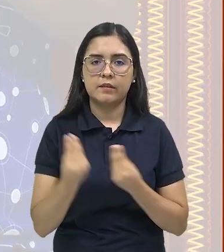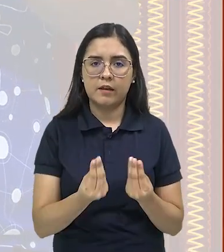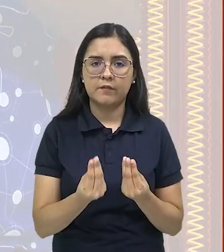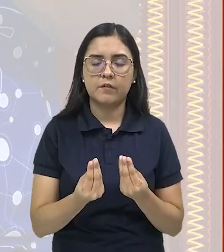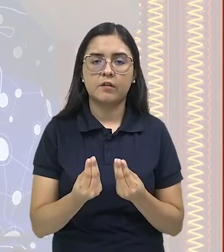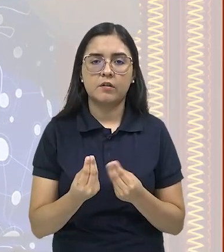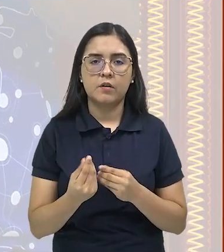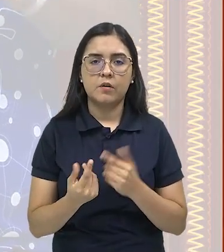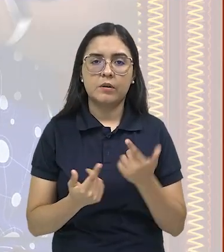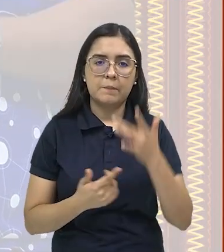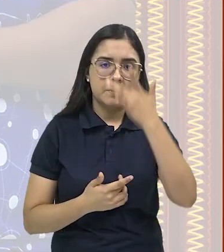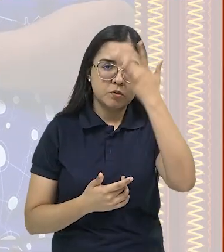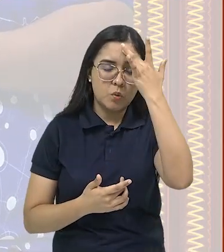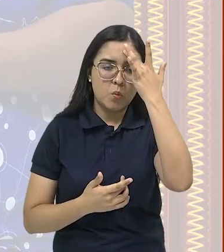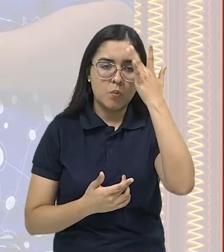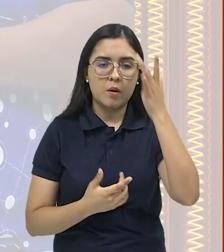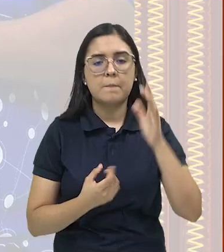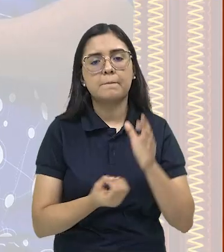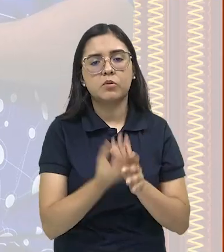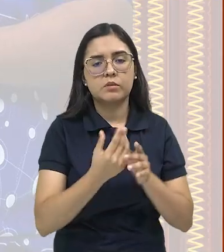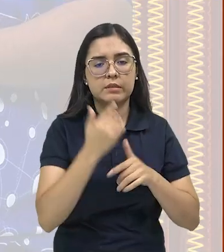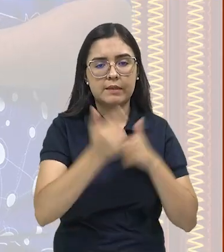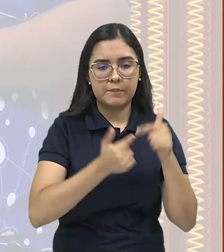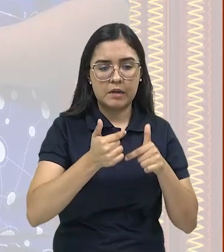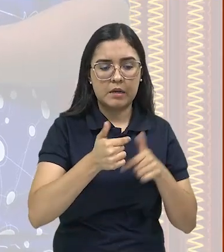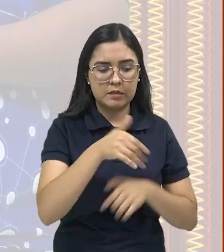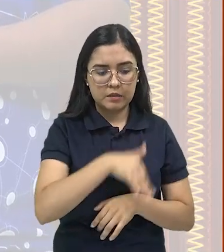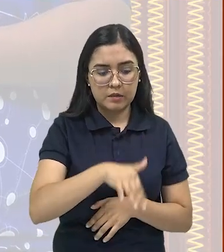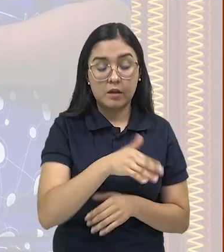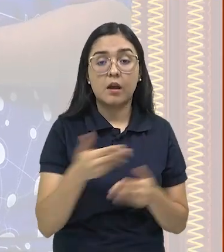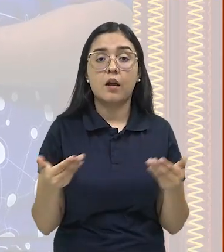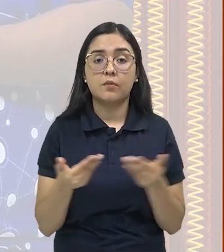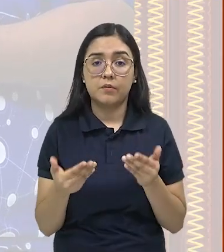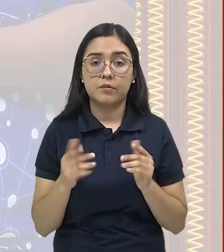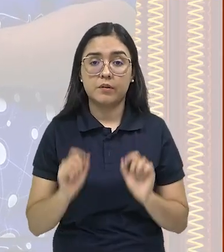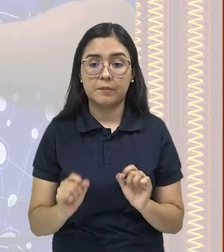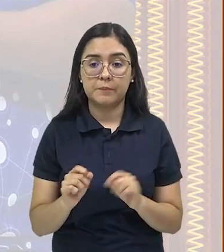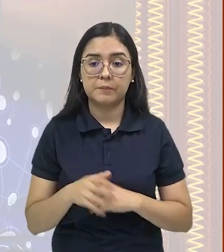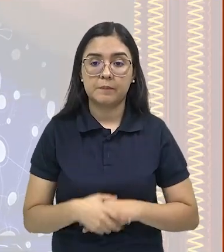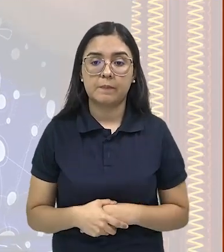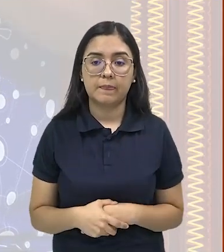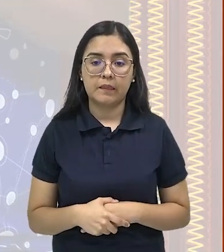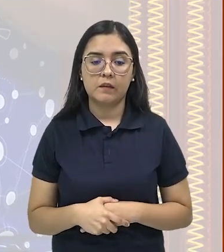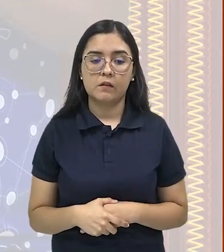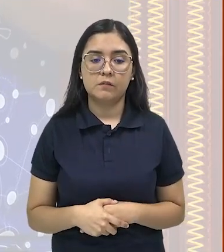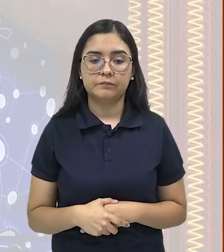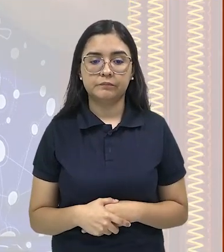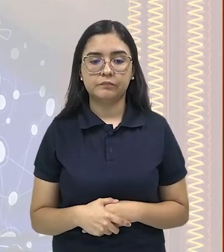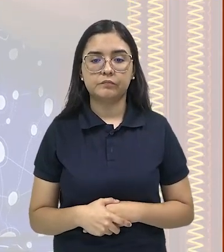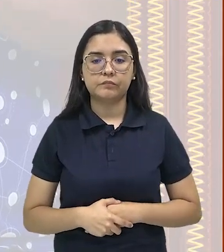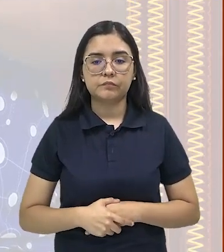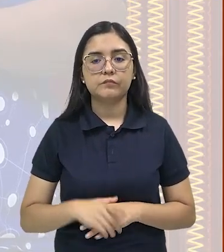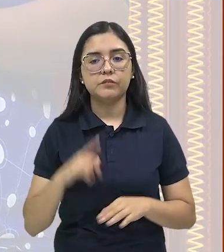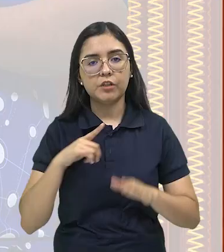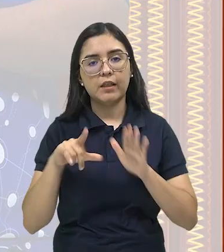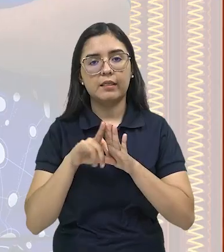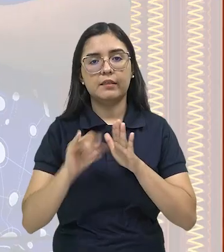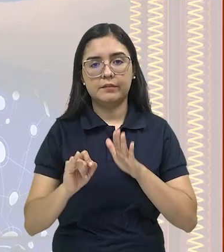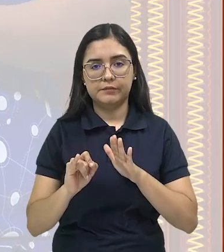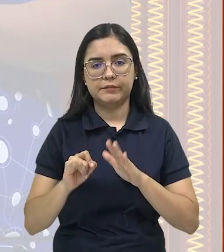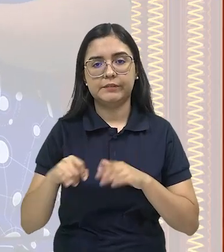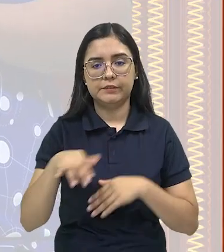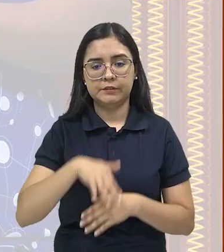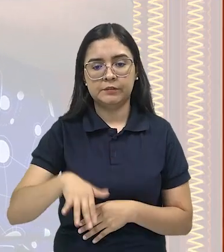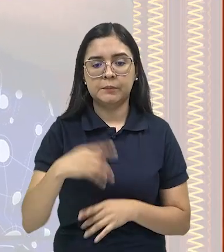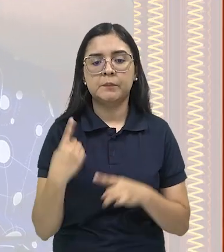alguém produzir, trabalhar naquela terra ali, agora nós passávamos a ter, tá, essa Lei de Terras, porque